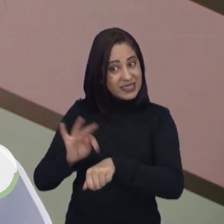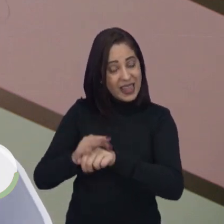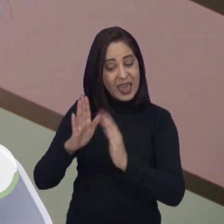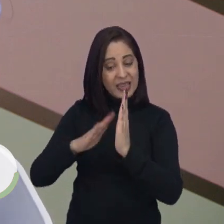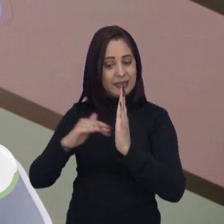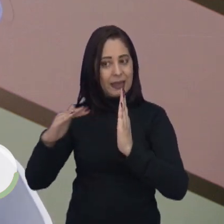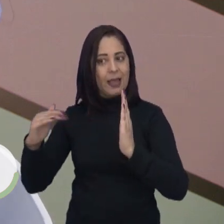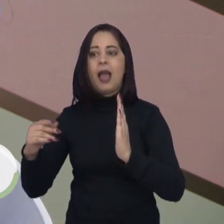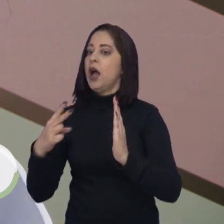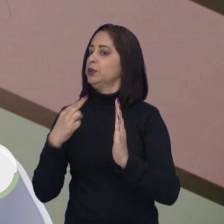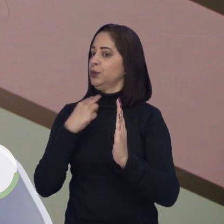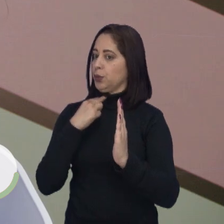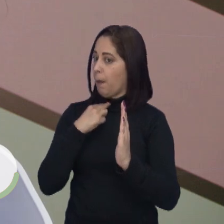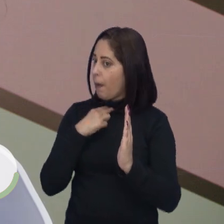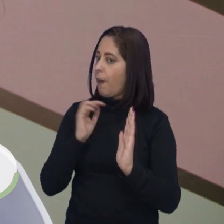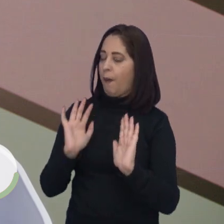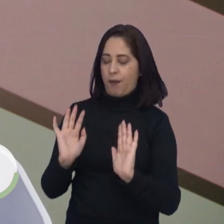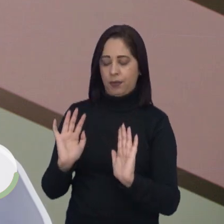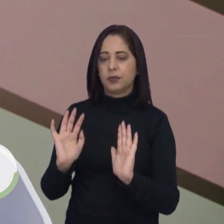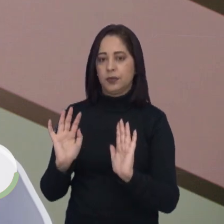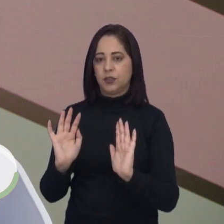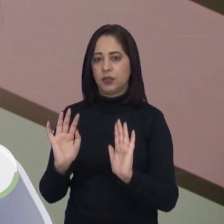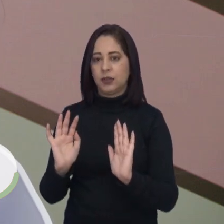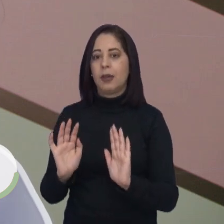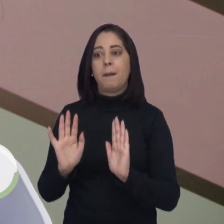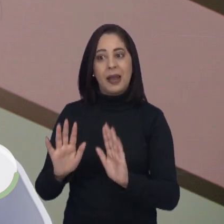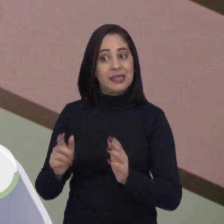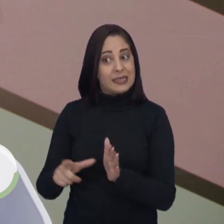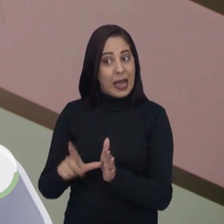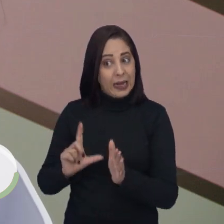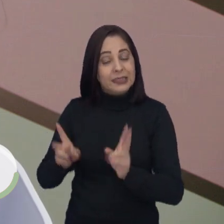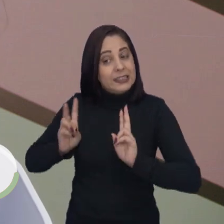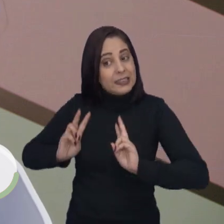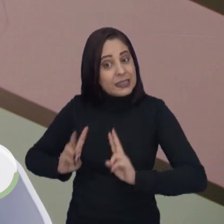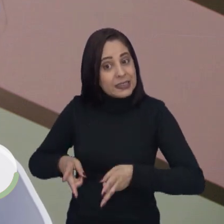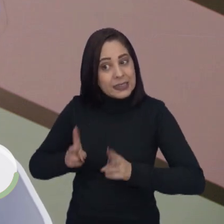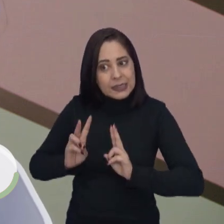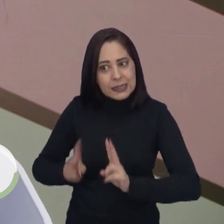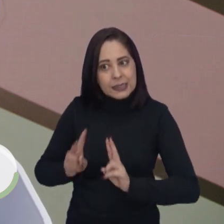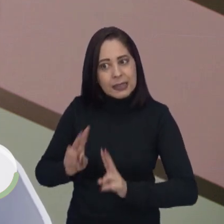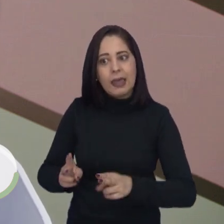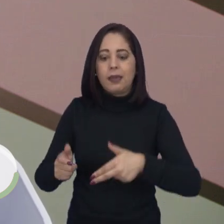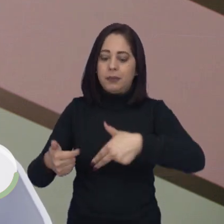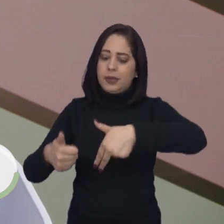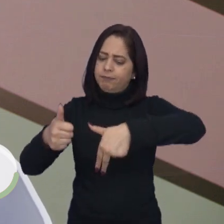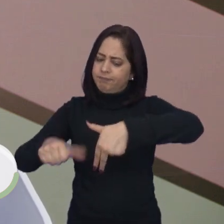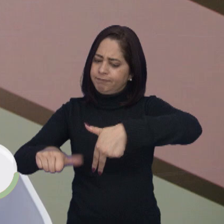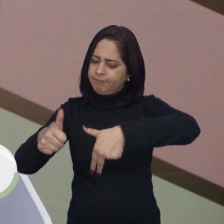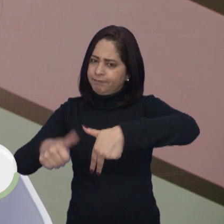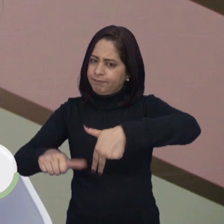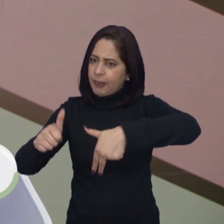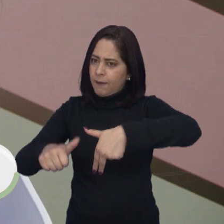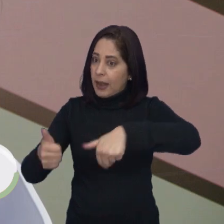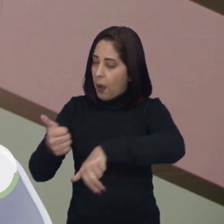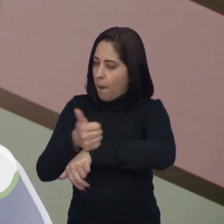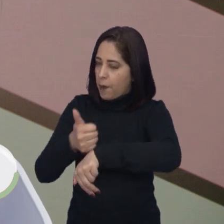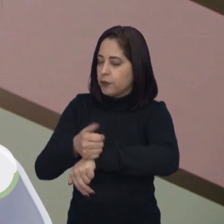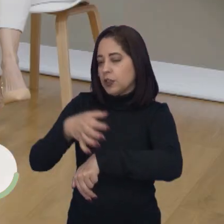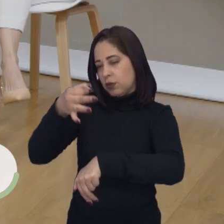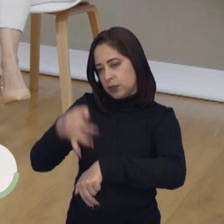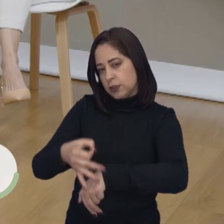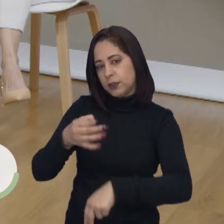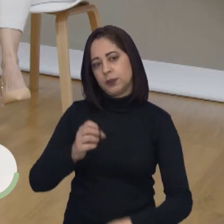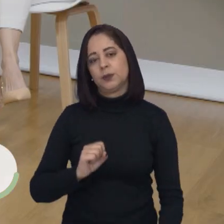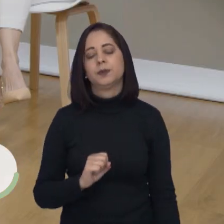outros sim a gente acaba podendo fazer, mas deve ser sempre avaliado por um profissional médico.